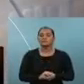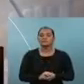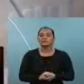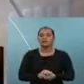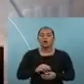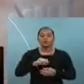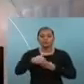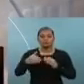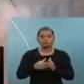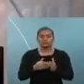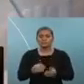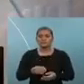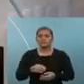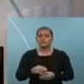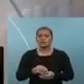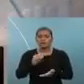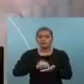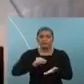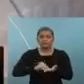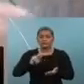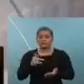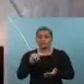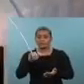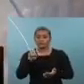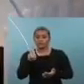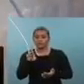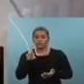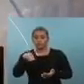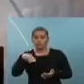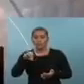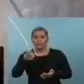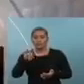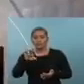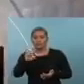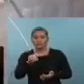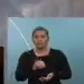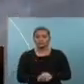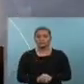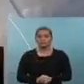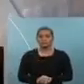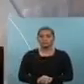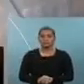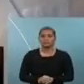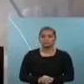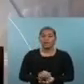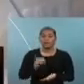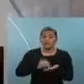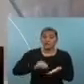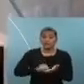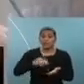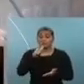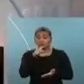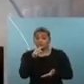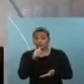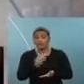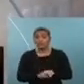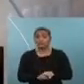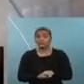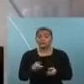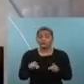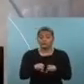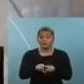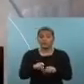cidade toda, porque ele disse que é a falta de hidrometração. Não é a falta de hidrometração, é a falta de água. É a falta de água e de oferta